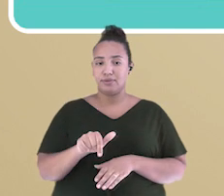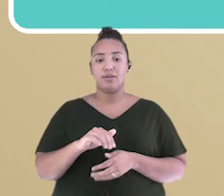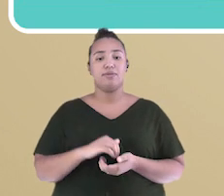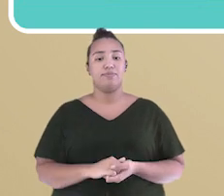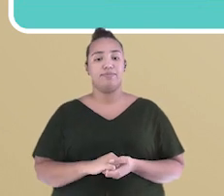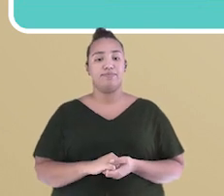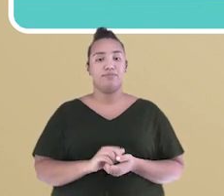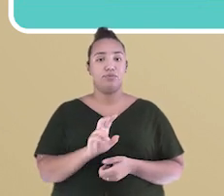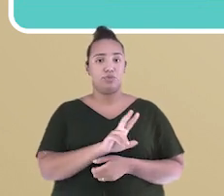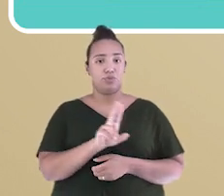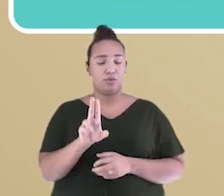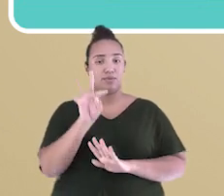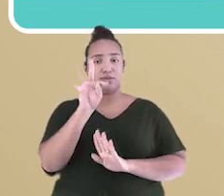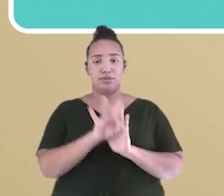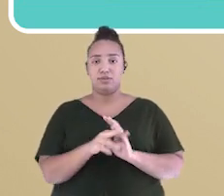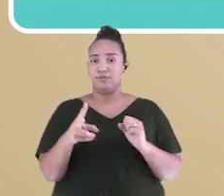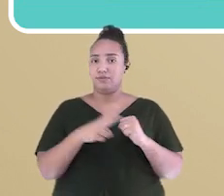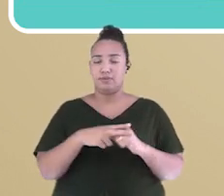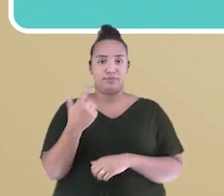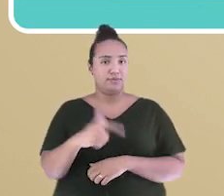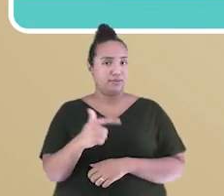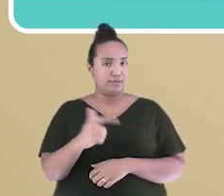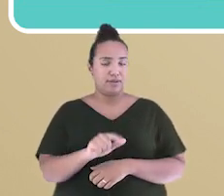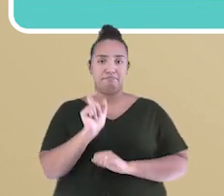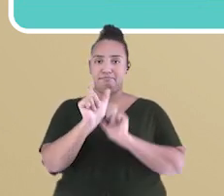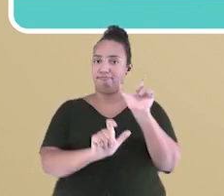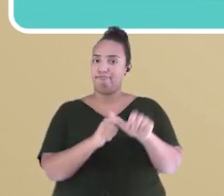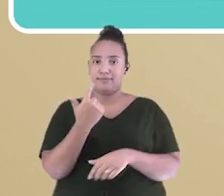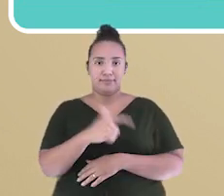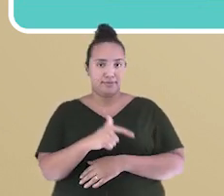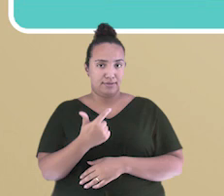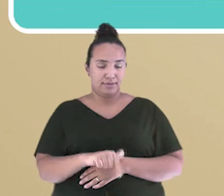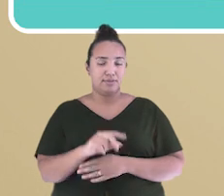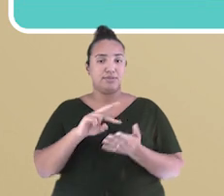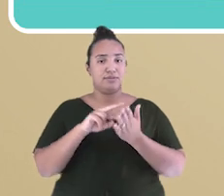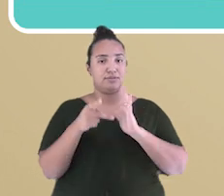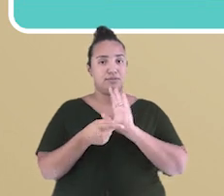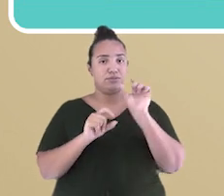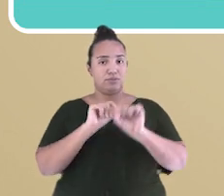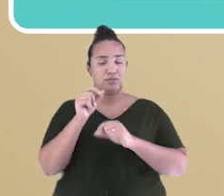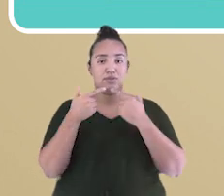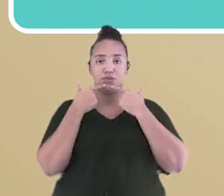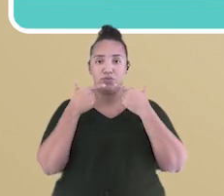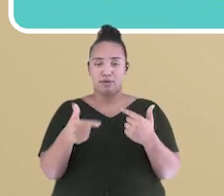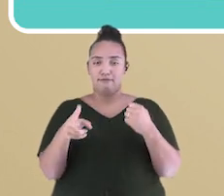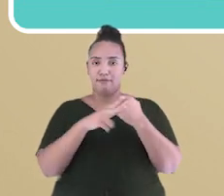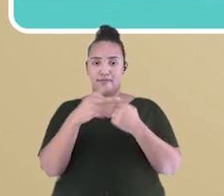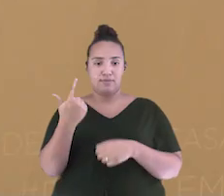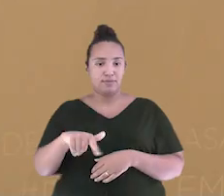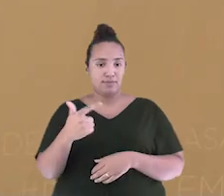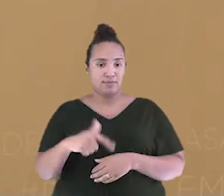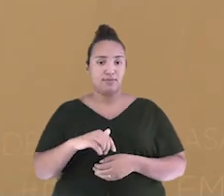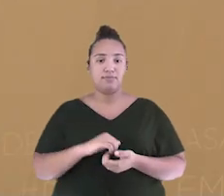que chamamos de texto não verbal. Texto que não tem palavras, trata-se de uma linguagem não